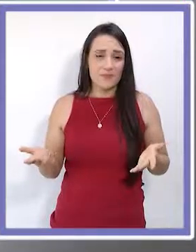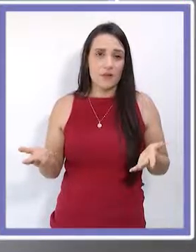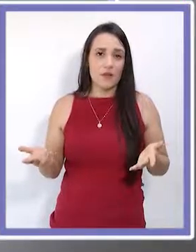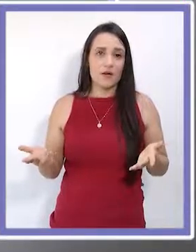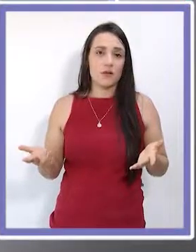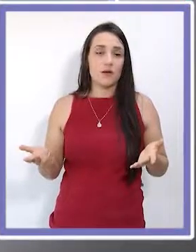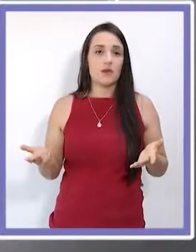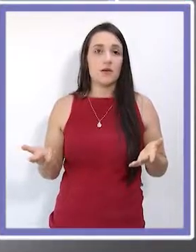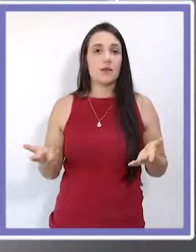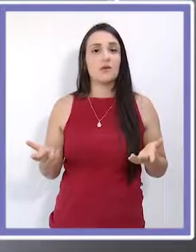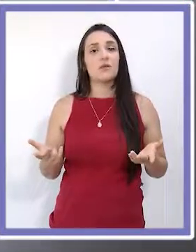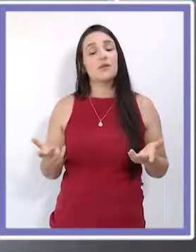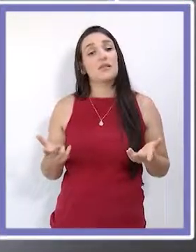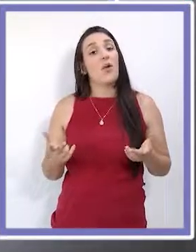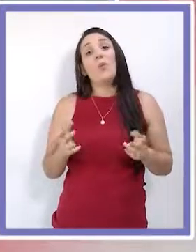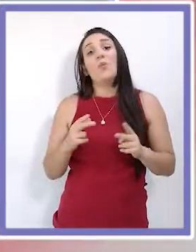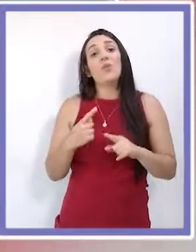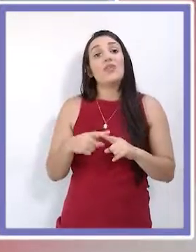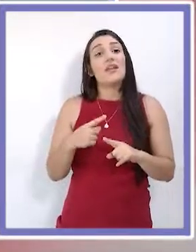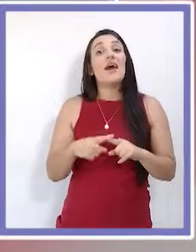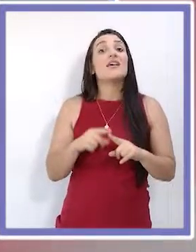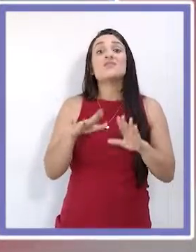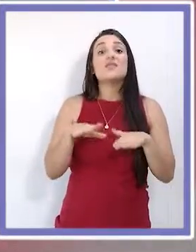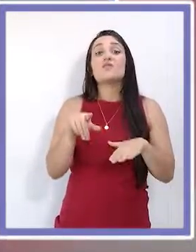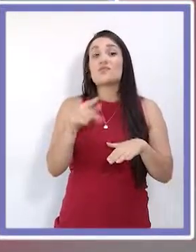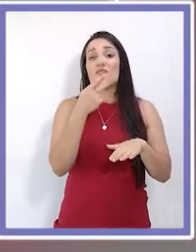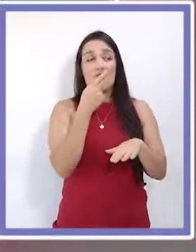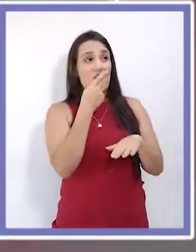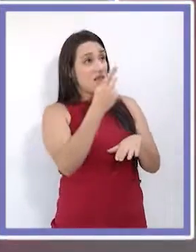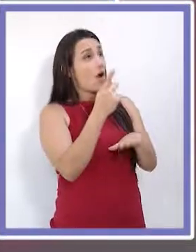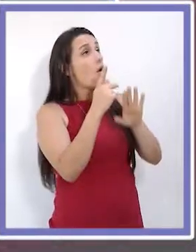que é quando você, depois que você